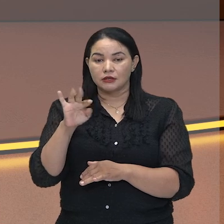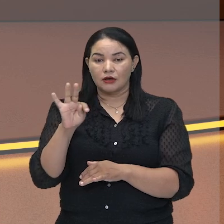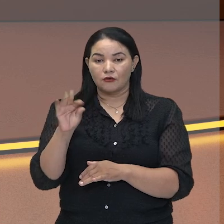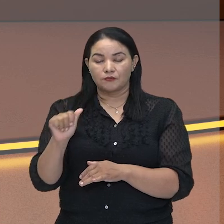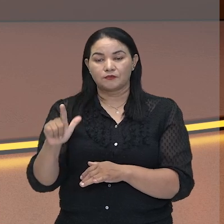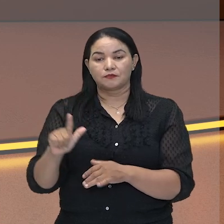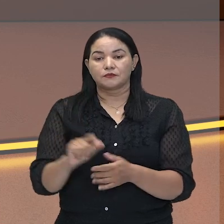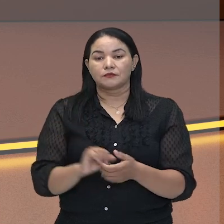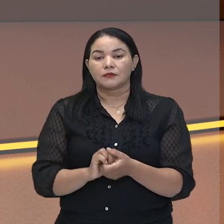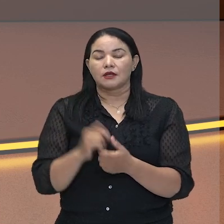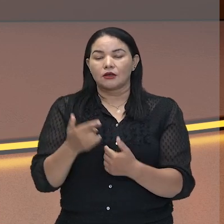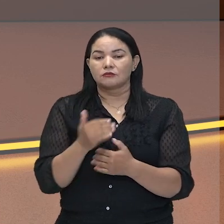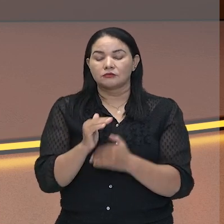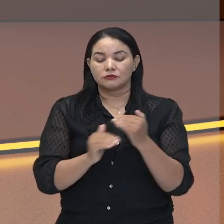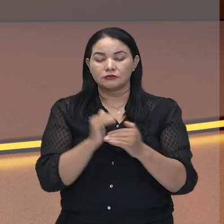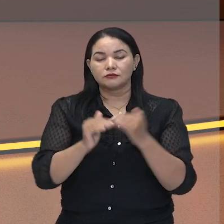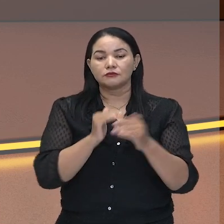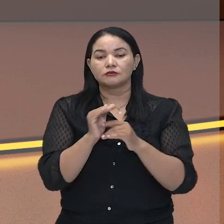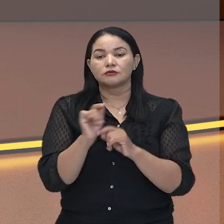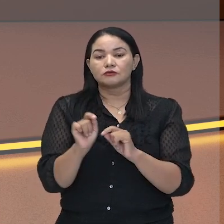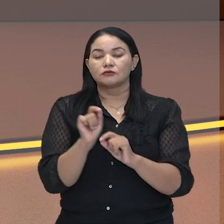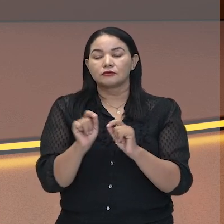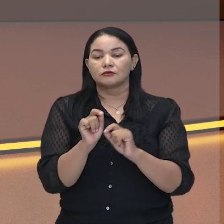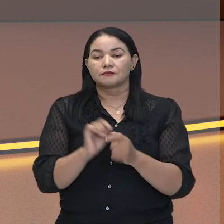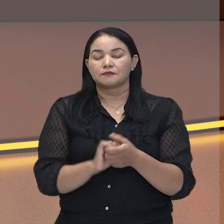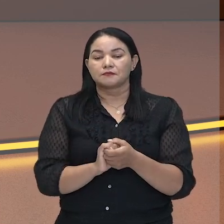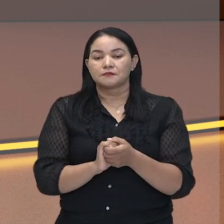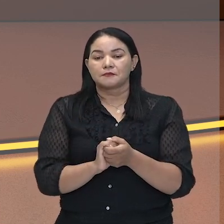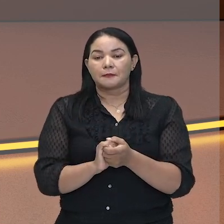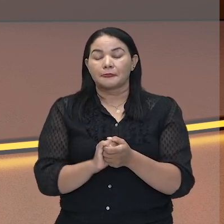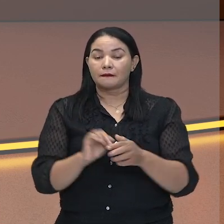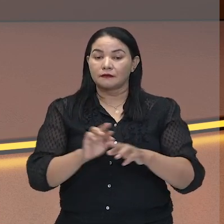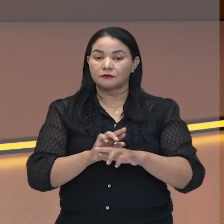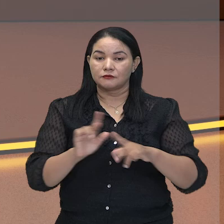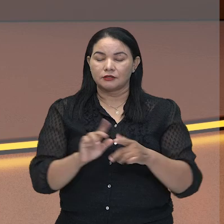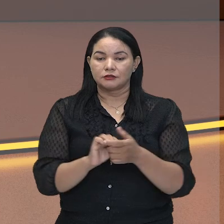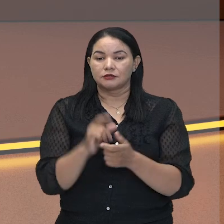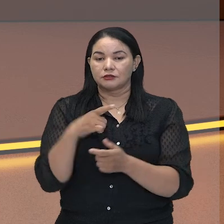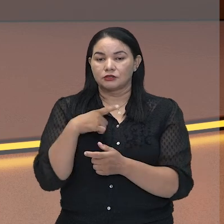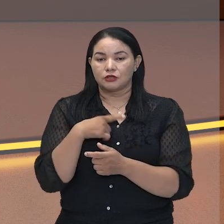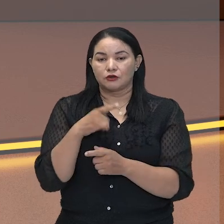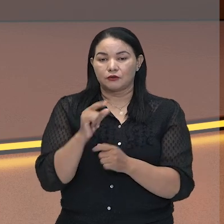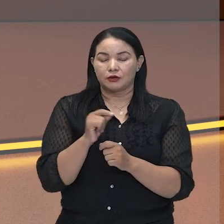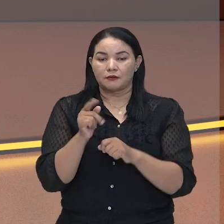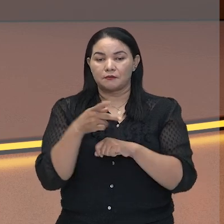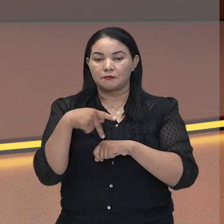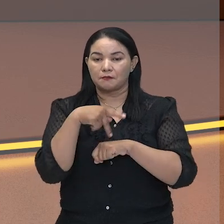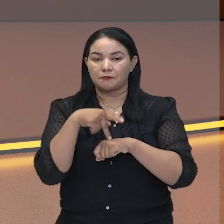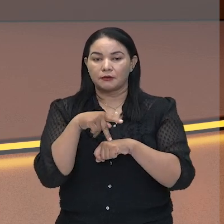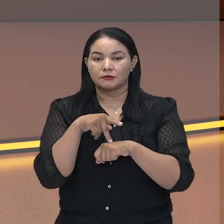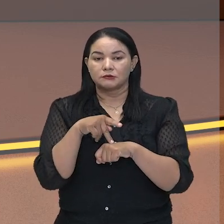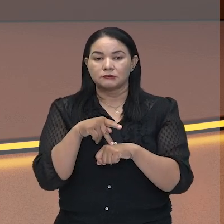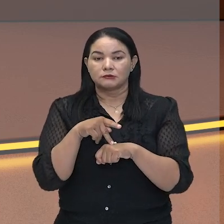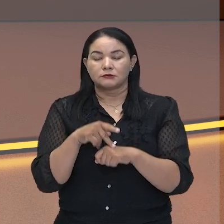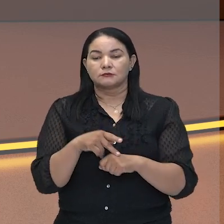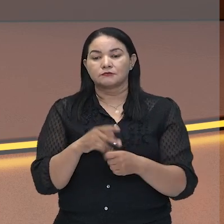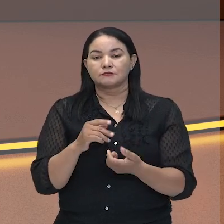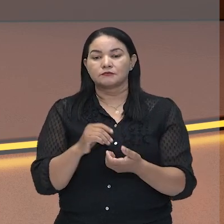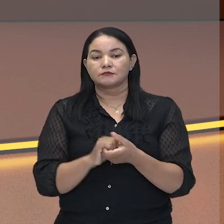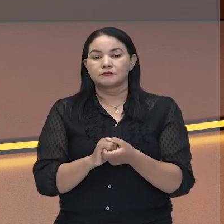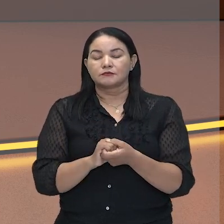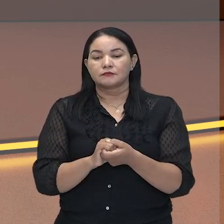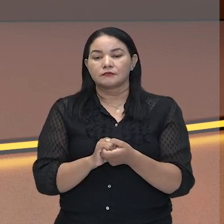pouquinho desse nível de desenvolvimento humano mais diferenciado. Nós vamos ter tanto países ainda considerados